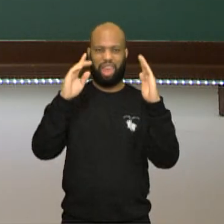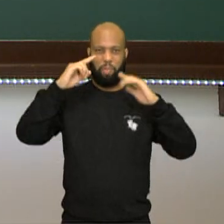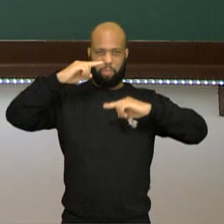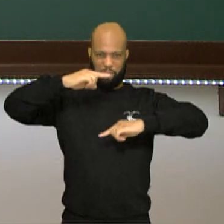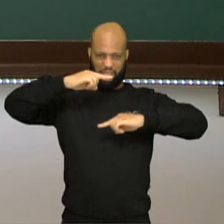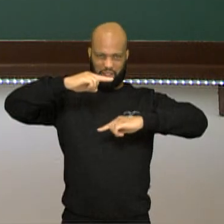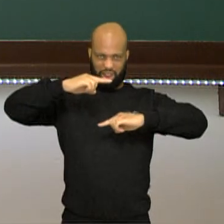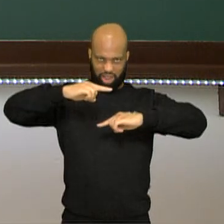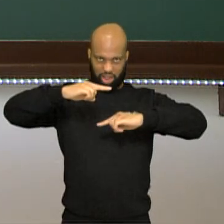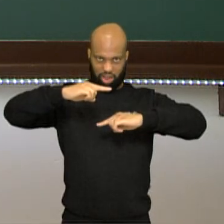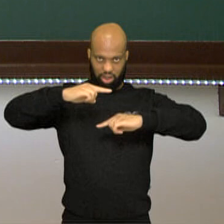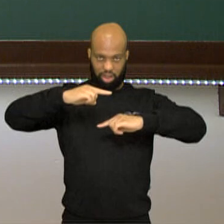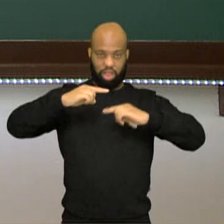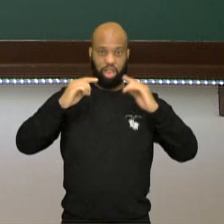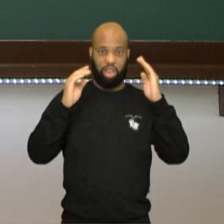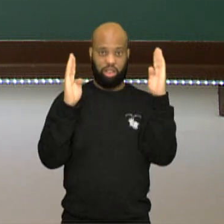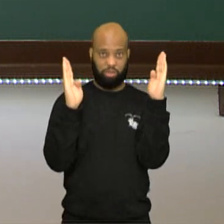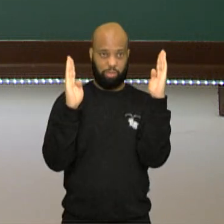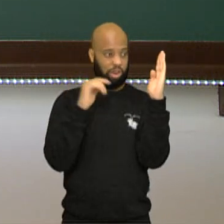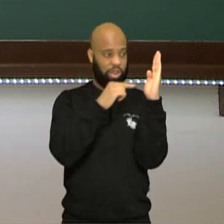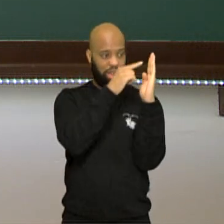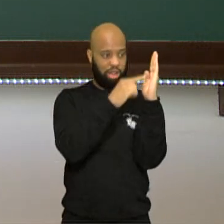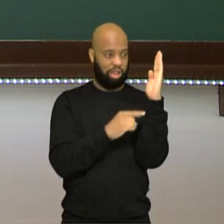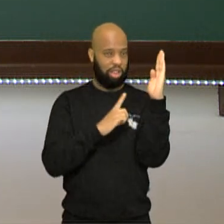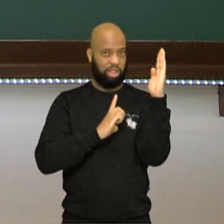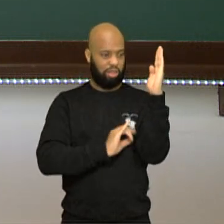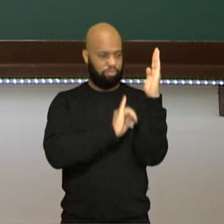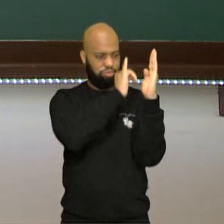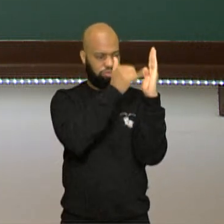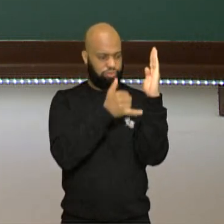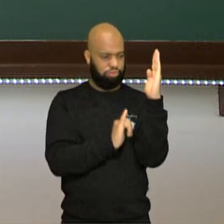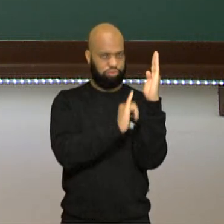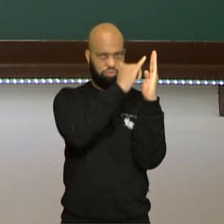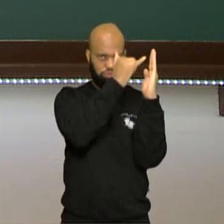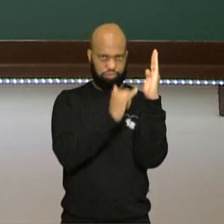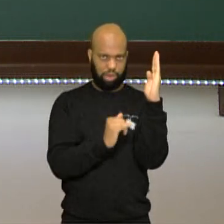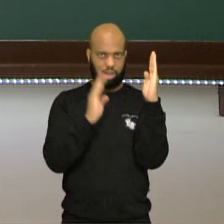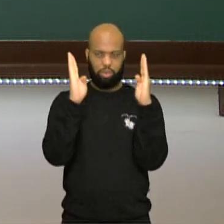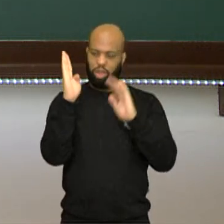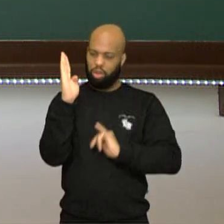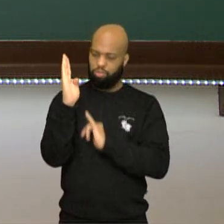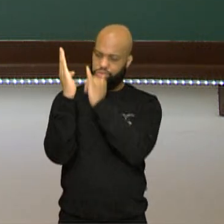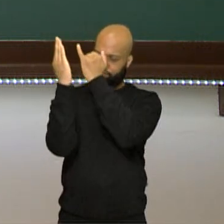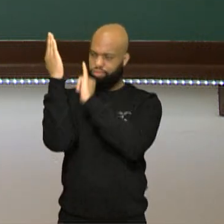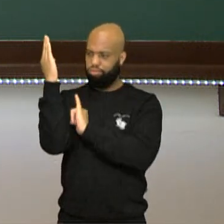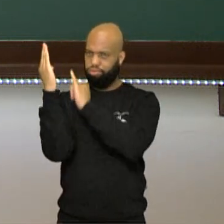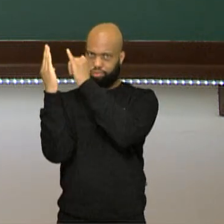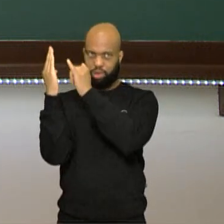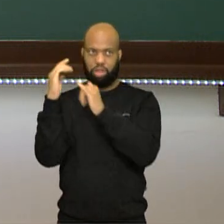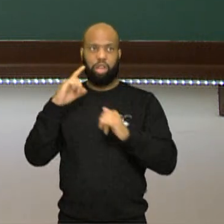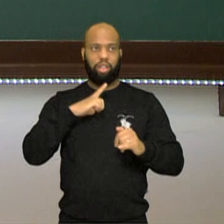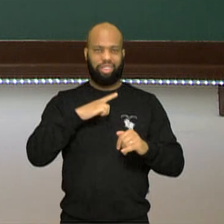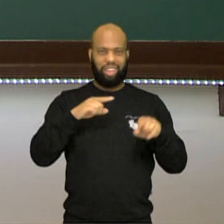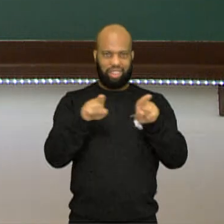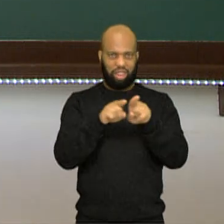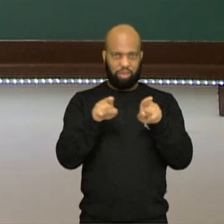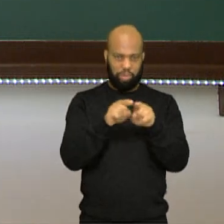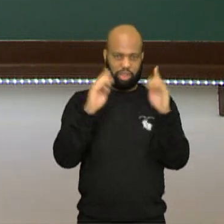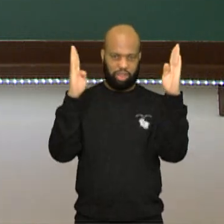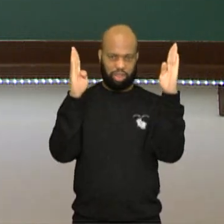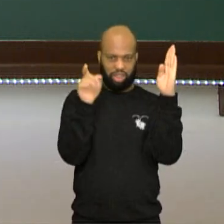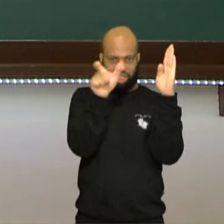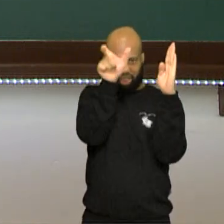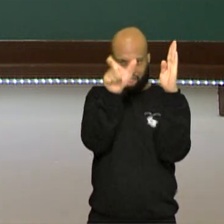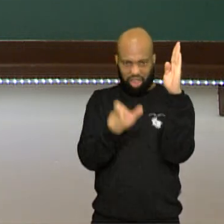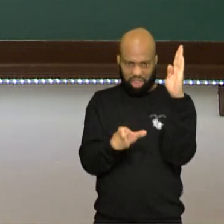isoladas por algum tipo de isolante, ou ar mesmo, ou óleo, que é melhor isolante do que o ar. Então você tem que ter